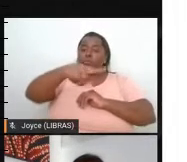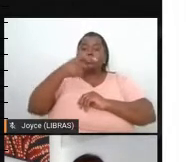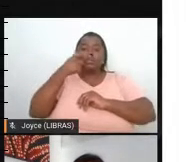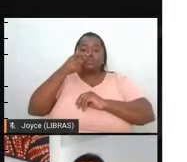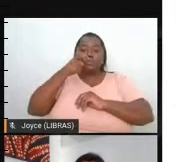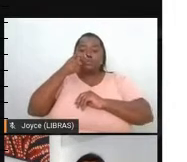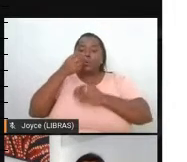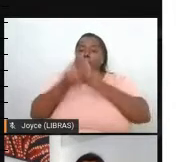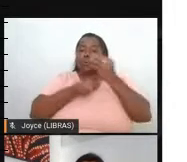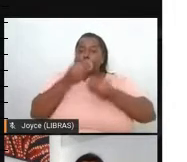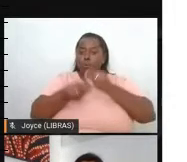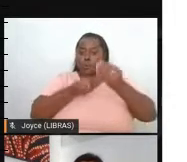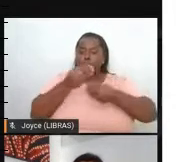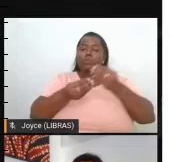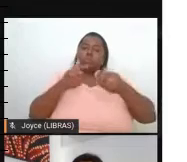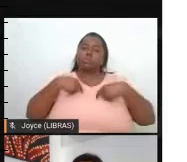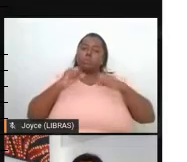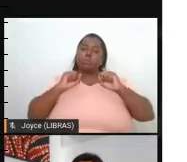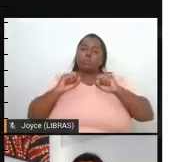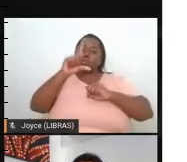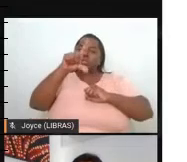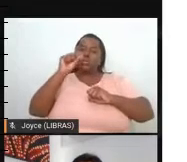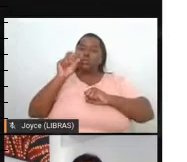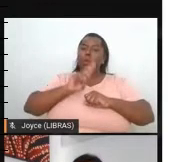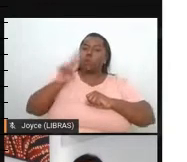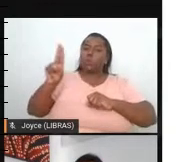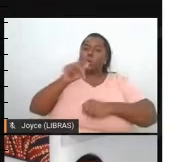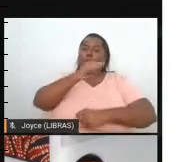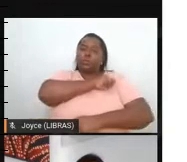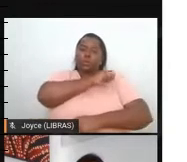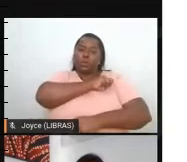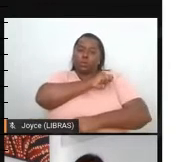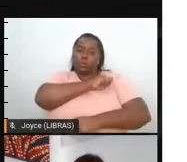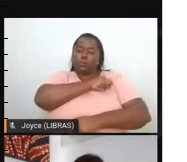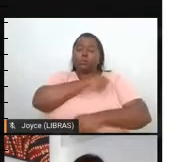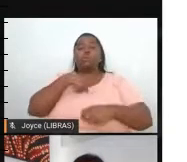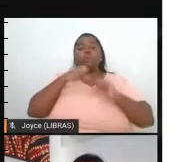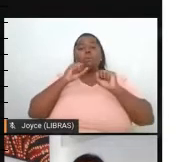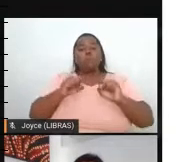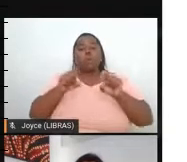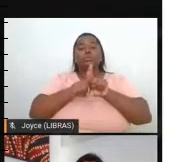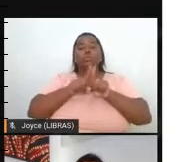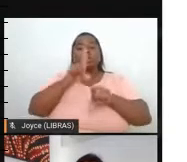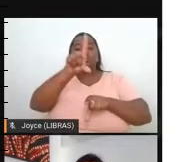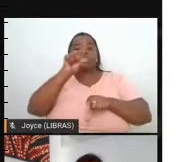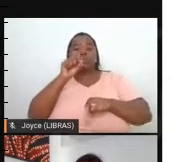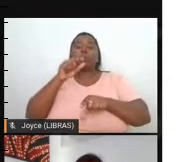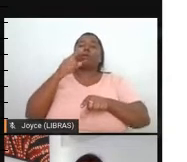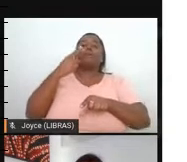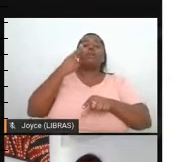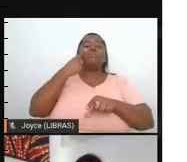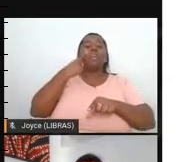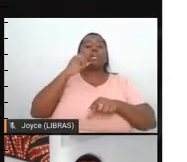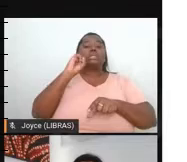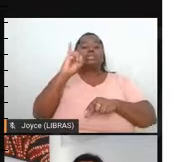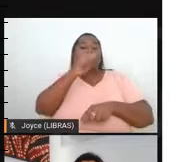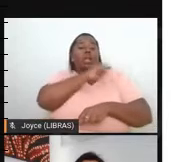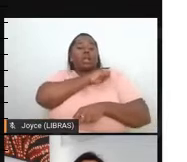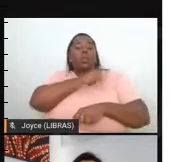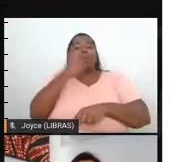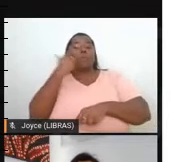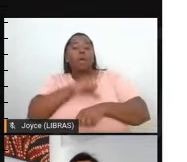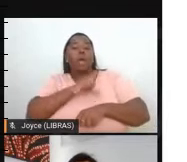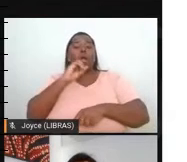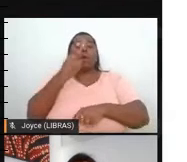né? Eu posso selecionar o nome desse aluno, posso verificar se ele acertou ou errou cada questão,